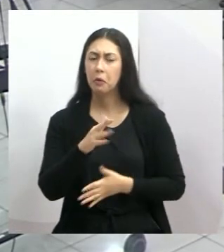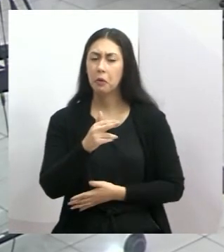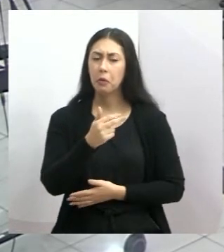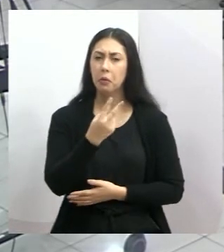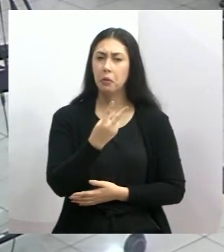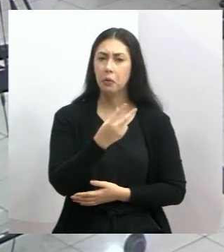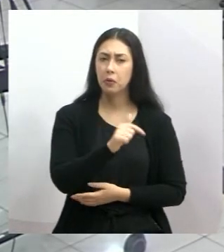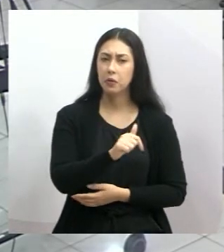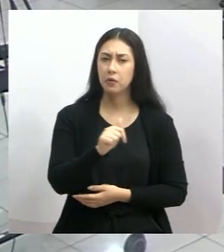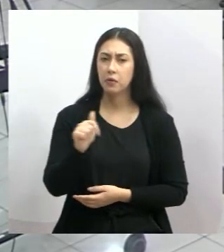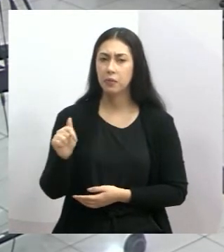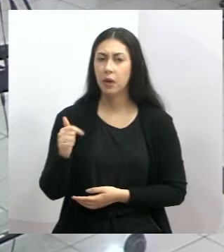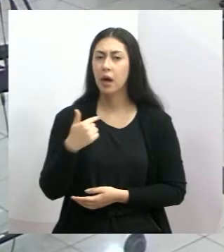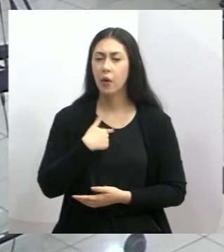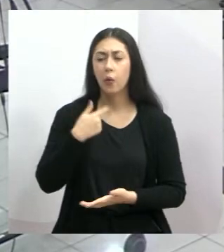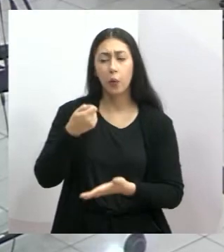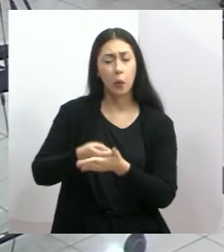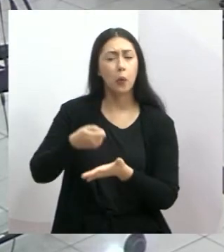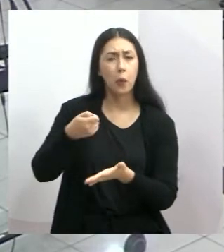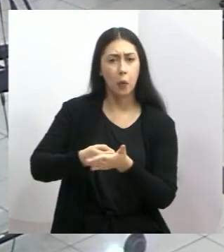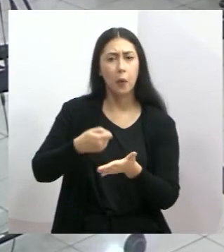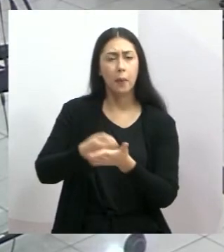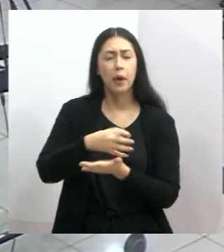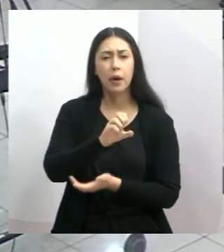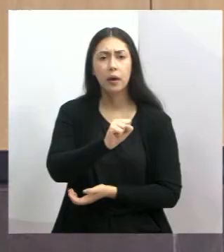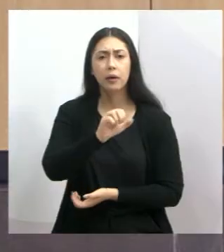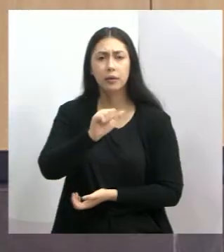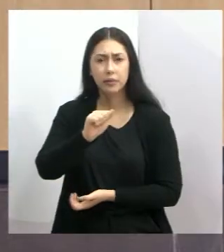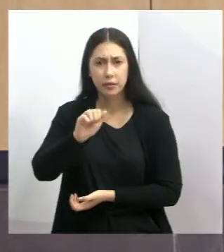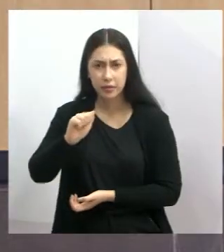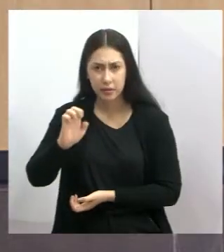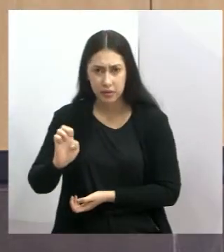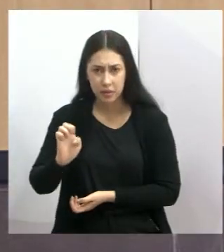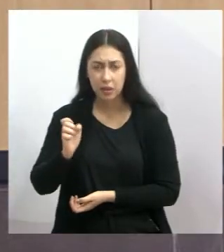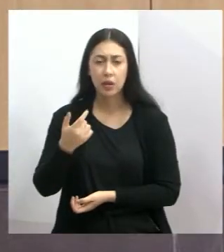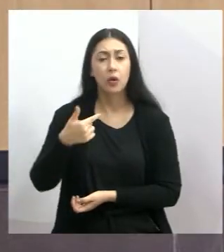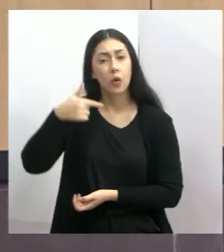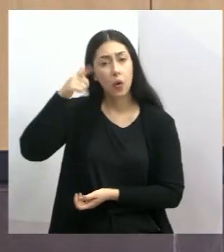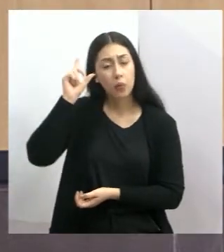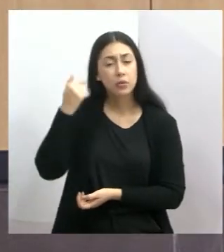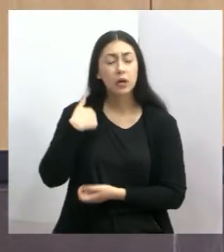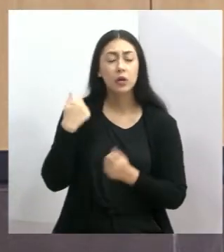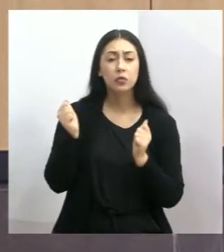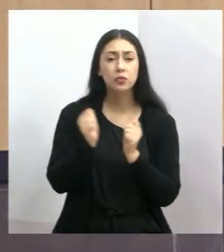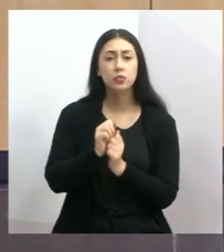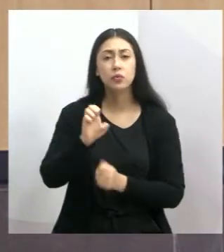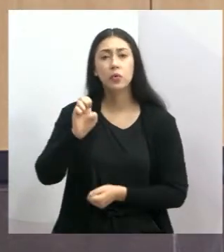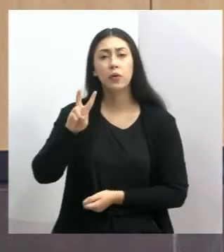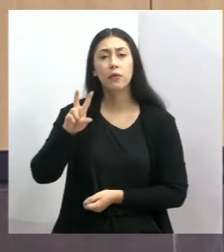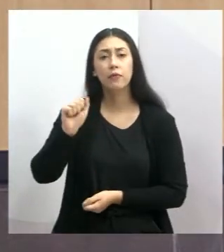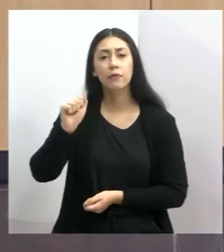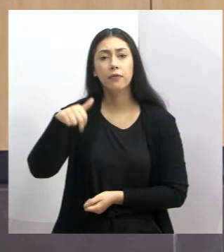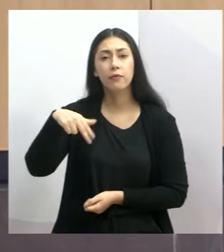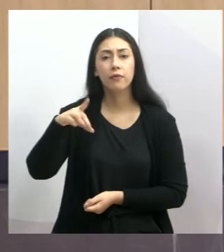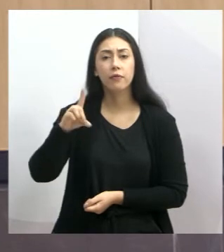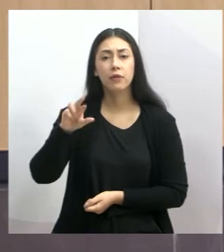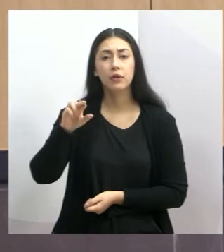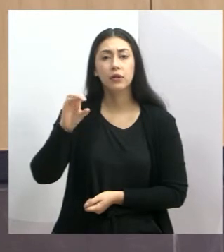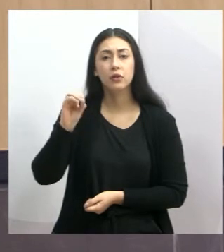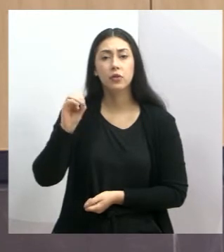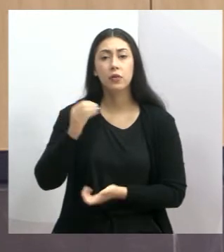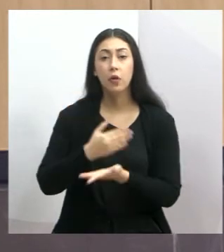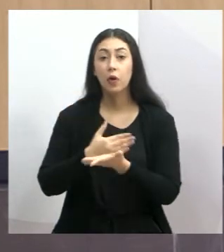e cobrei o sai ontem estive lá com Evandro também estão para começar